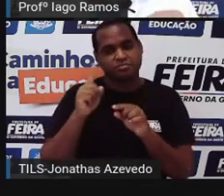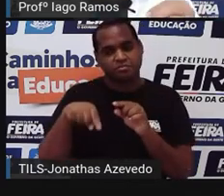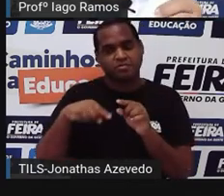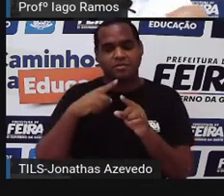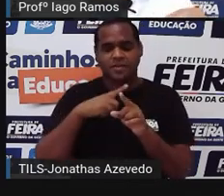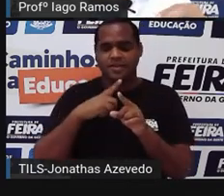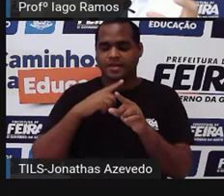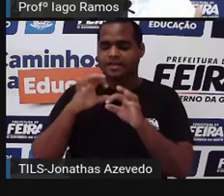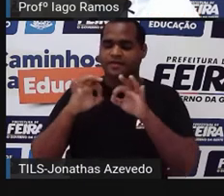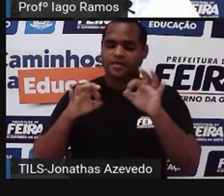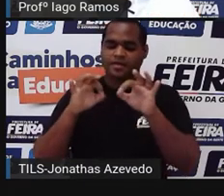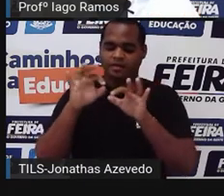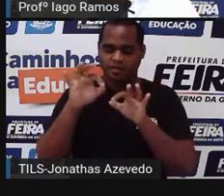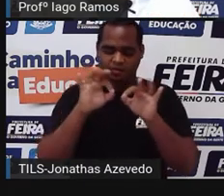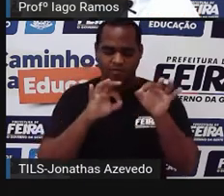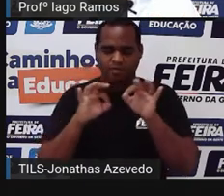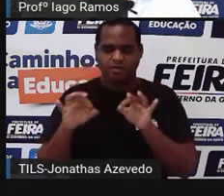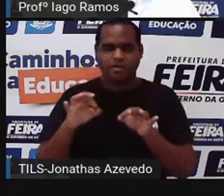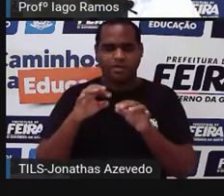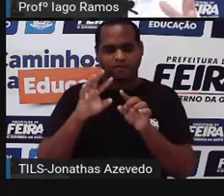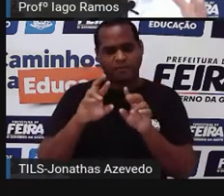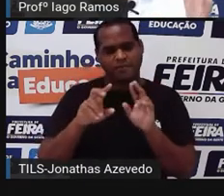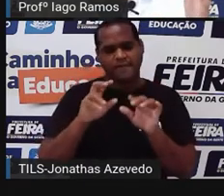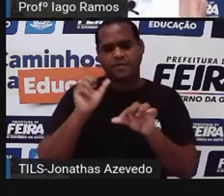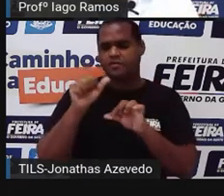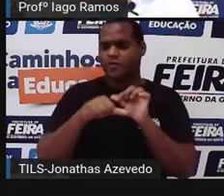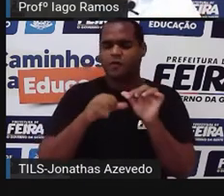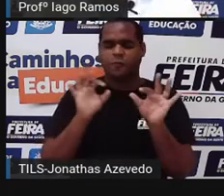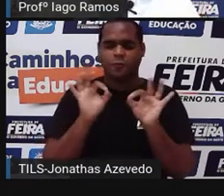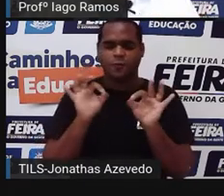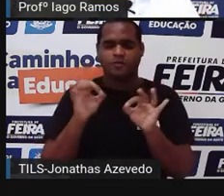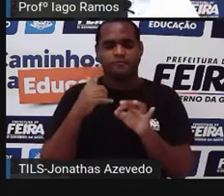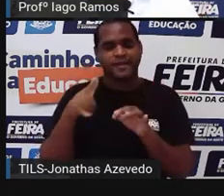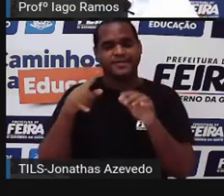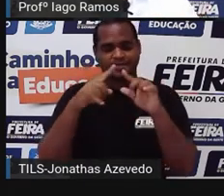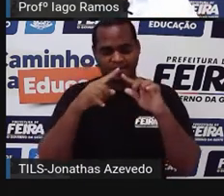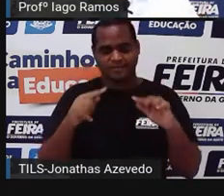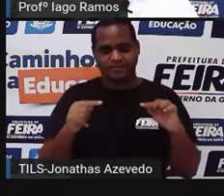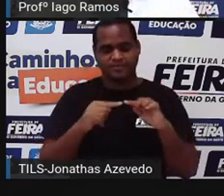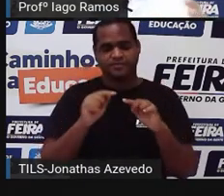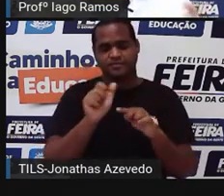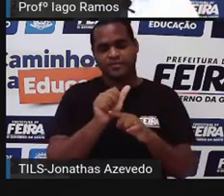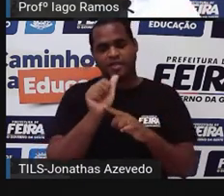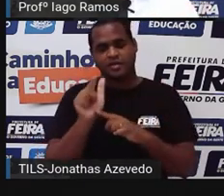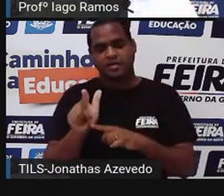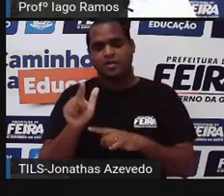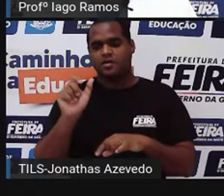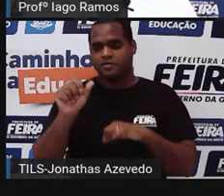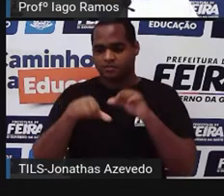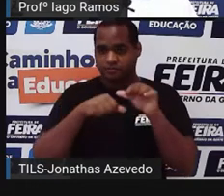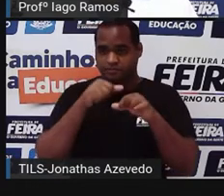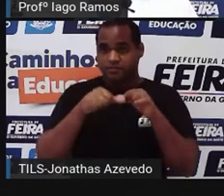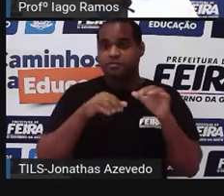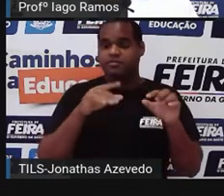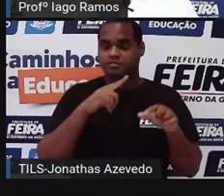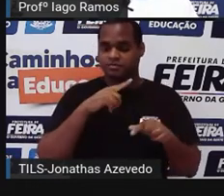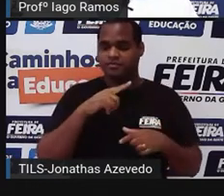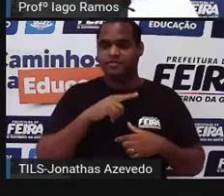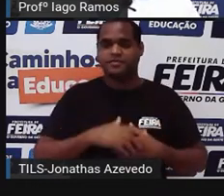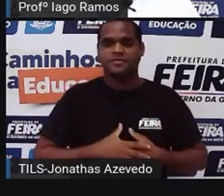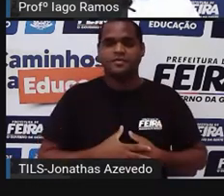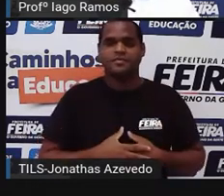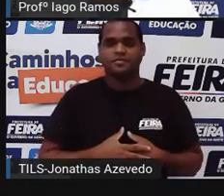medidas da figura não muda e a gente vê ali o quê do Triângulo menor para a maior Mudou as medidas